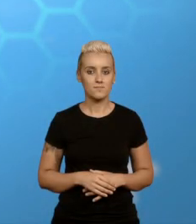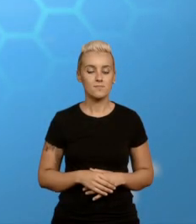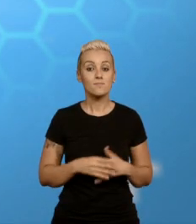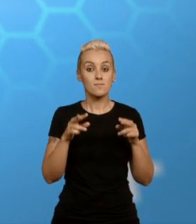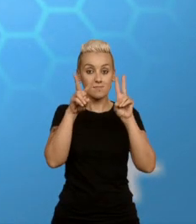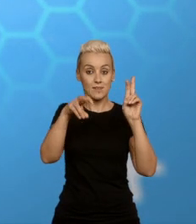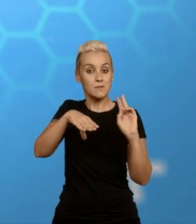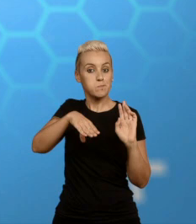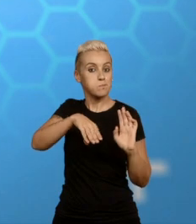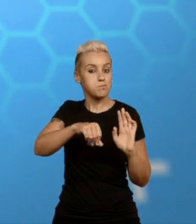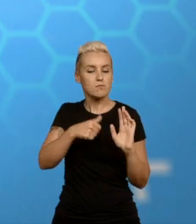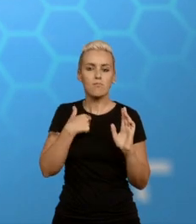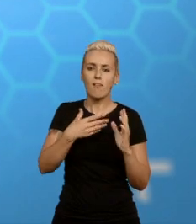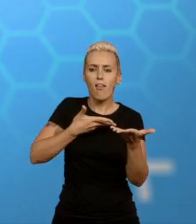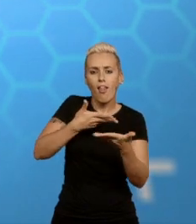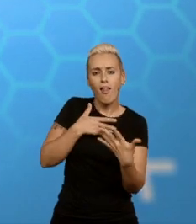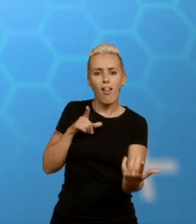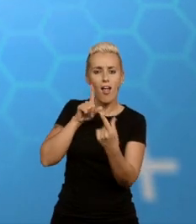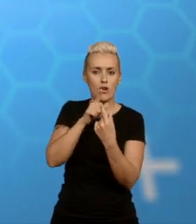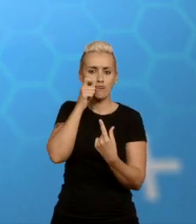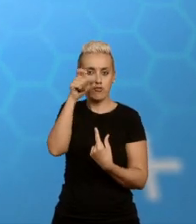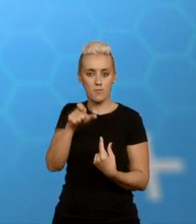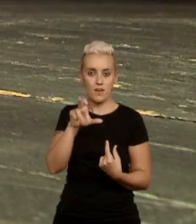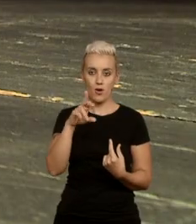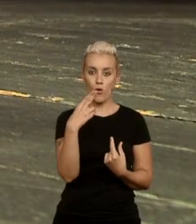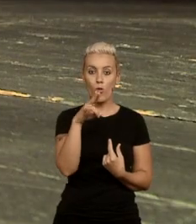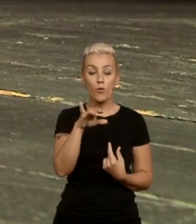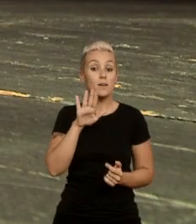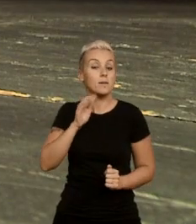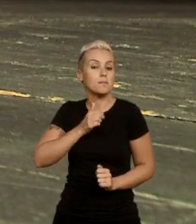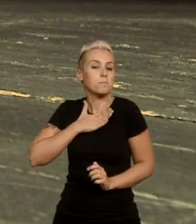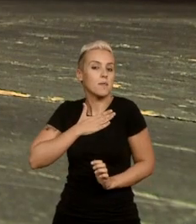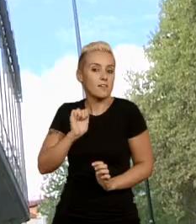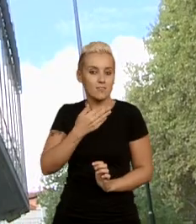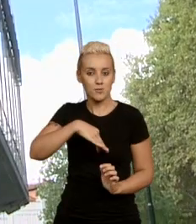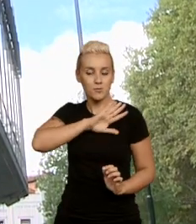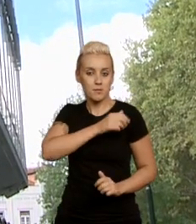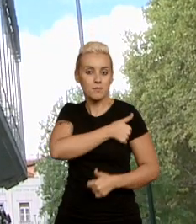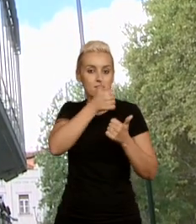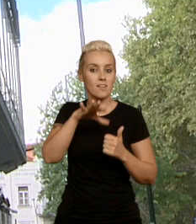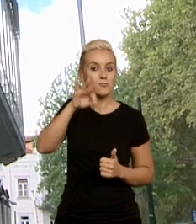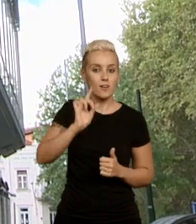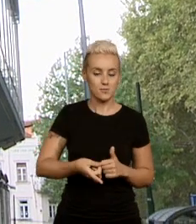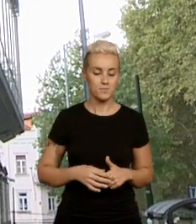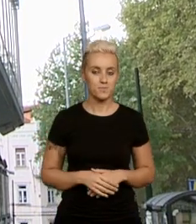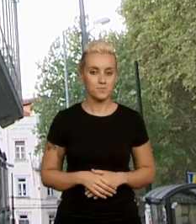Na rubrica Sítios, uma conversa com Rui Bebiano, no seu lugar mais estimado da cidade.